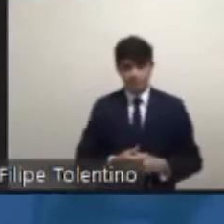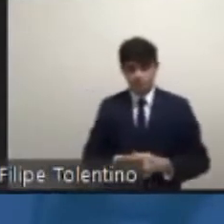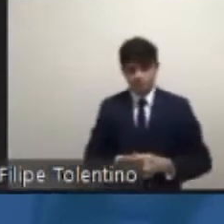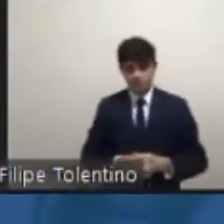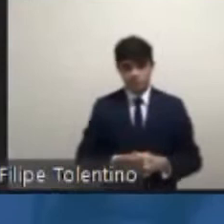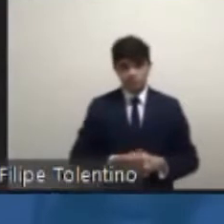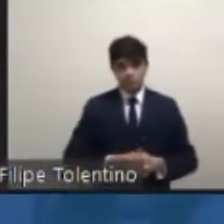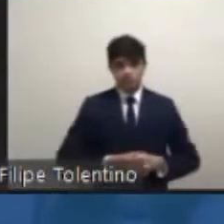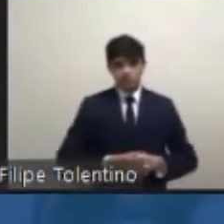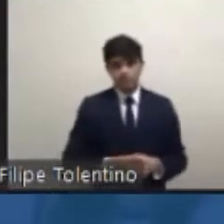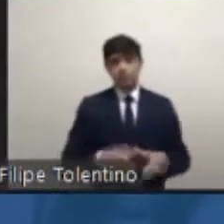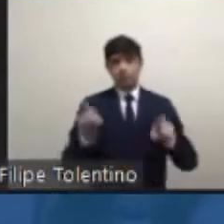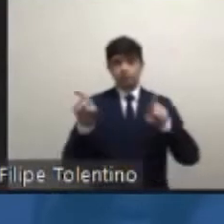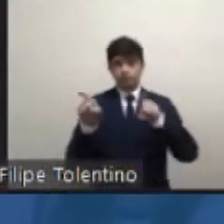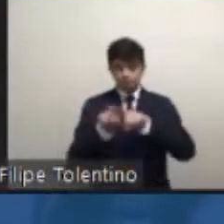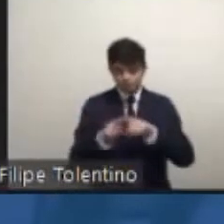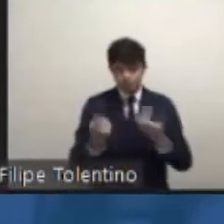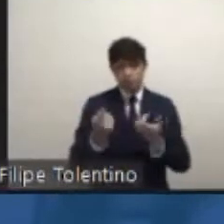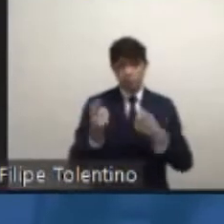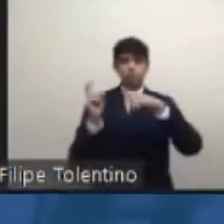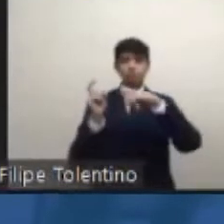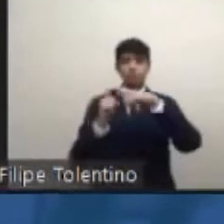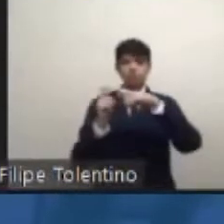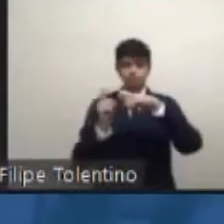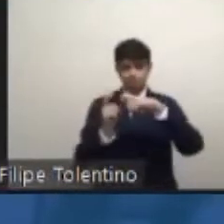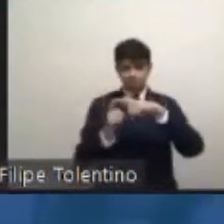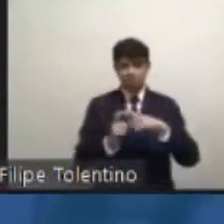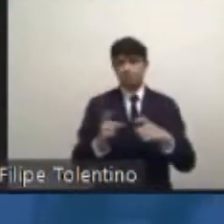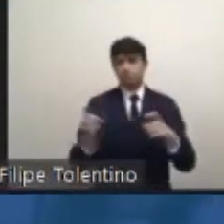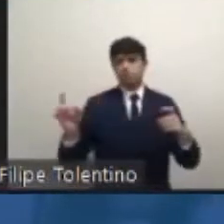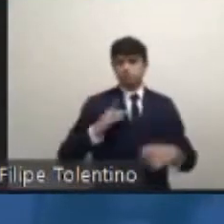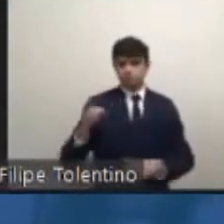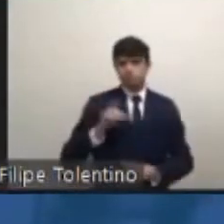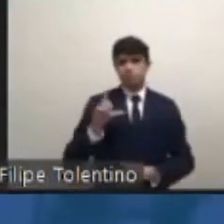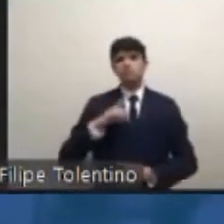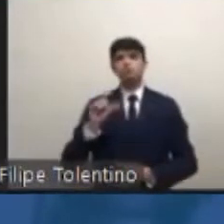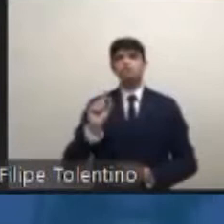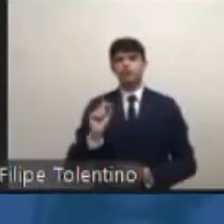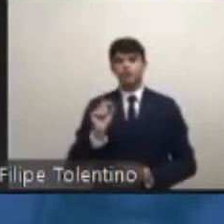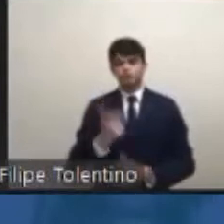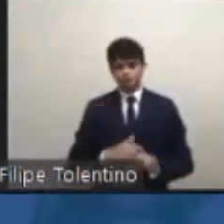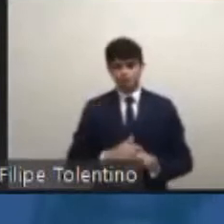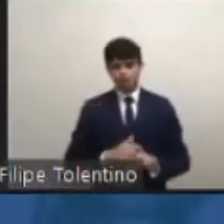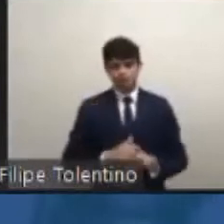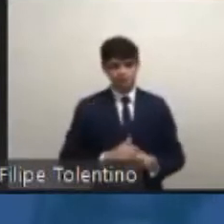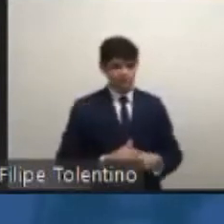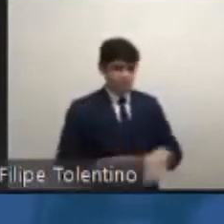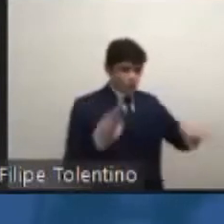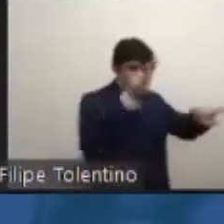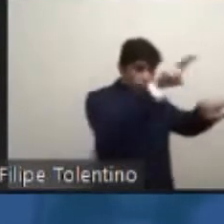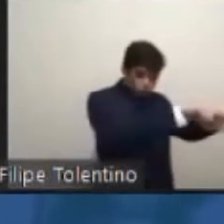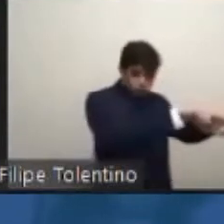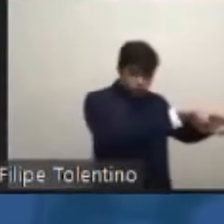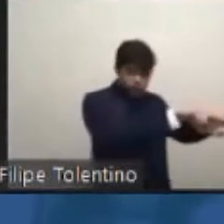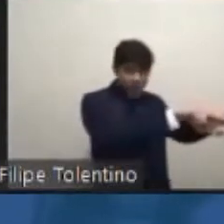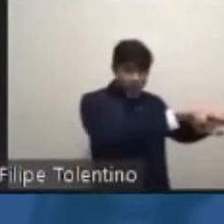temor que muitos médicos têm é que, se deixar de transfundir, eles vão incorrer no crime de omissão de socorro, que é esse que está aí exposto